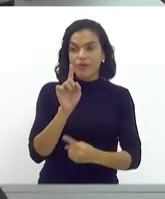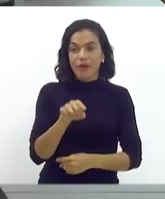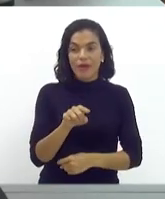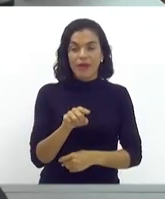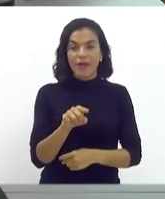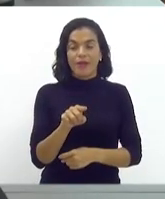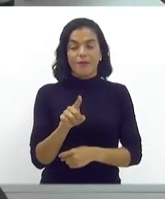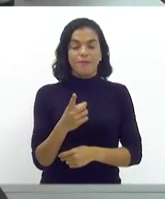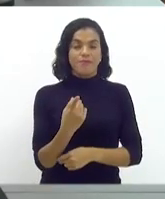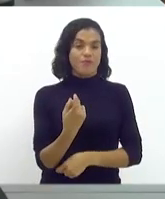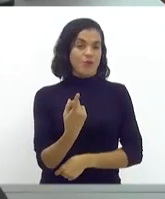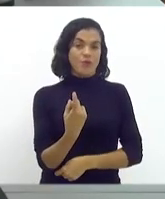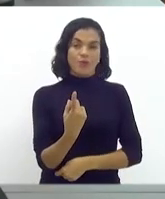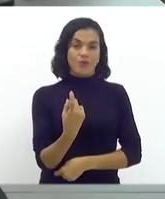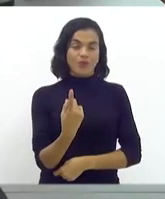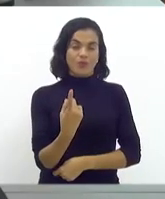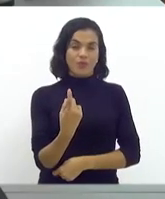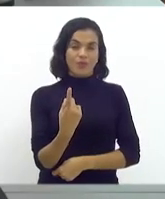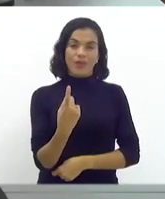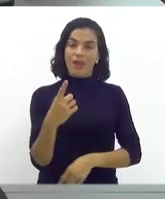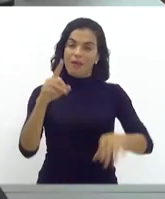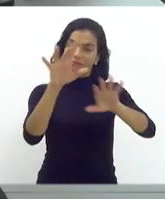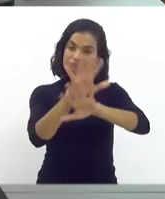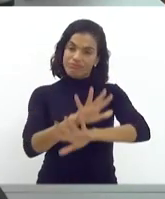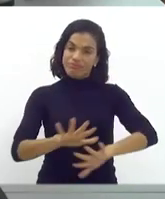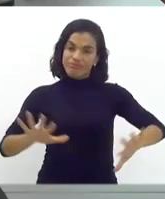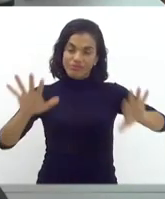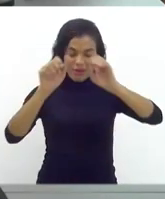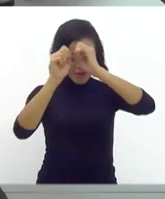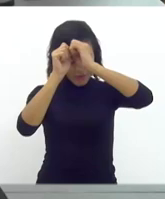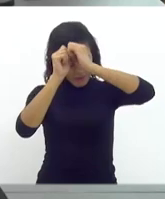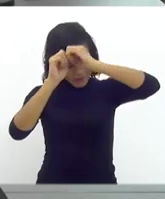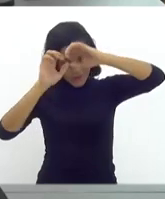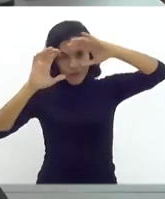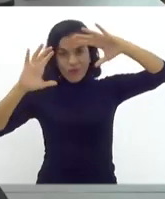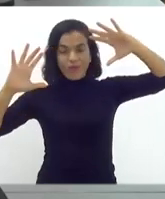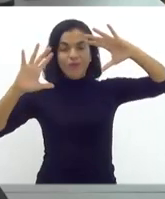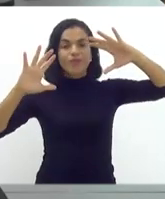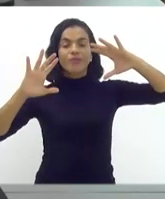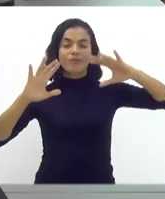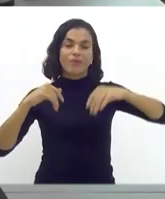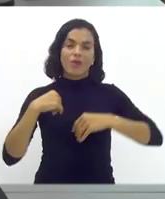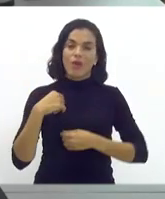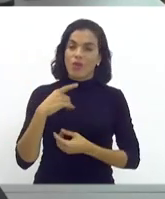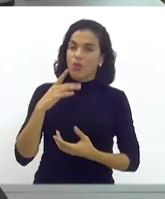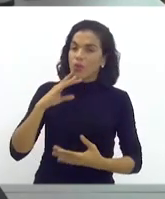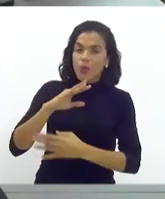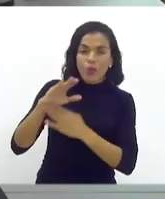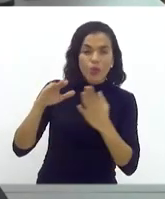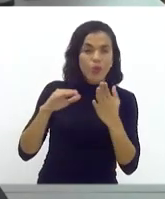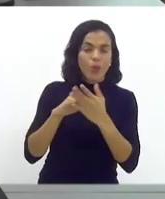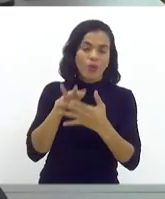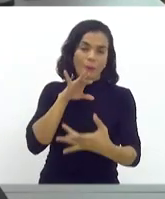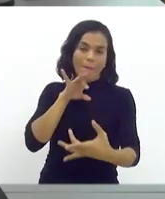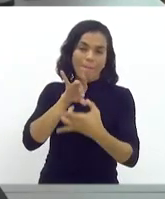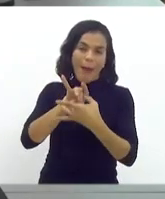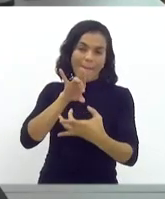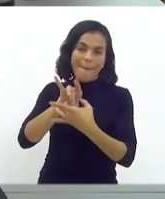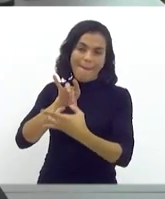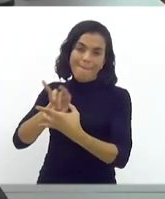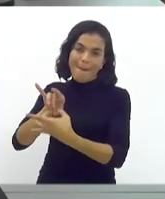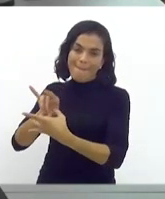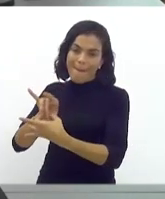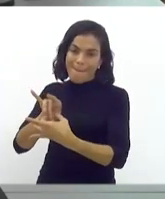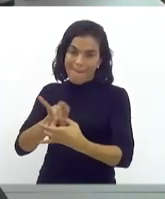unicamente de ilustrar a a minha a minha fala né para que a gente possa